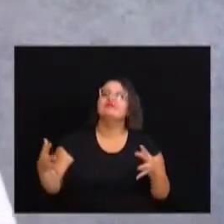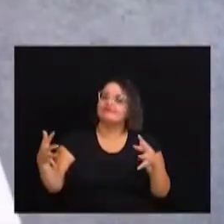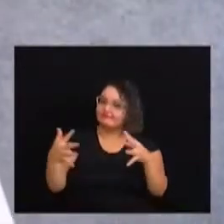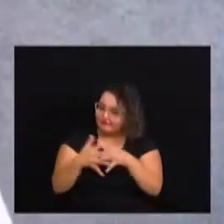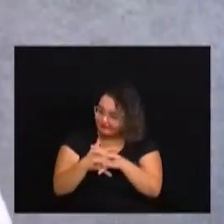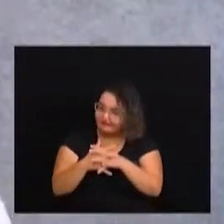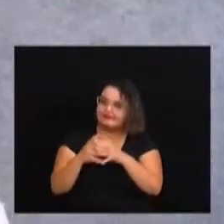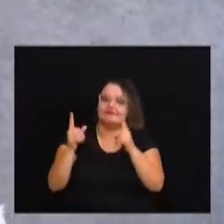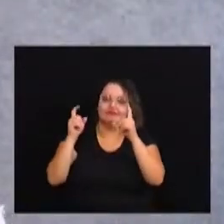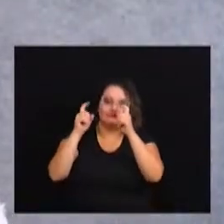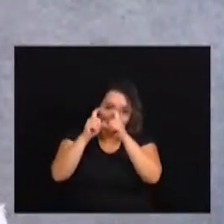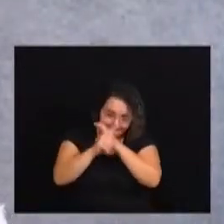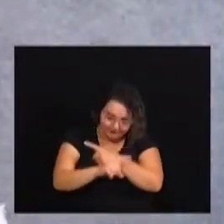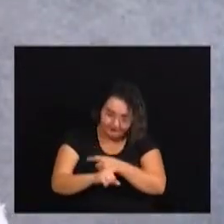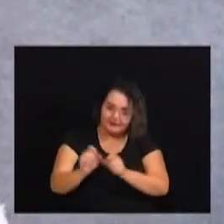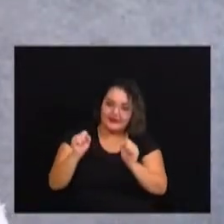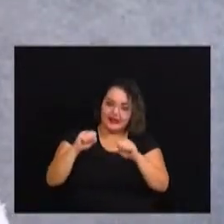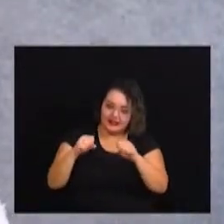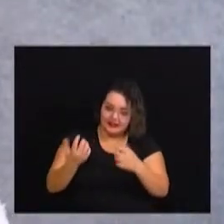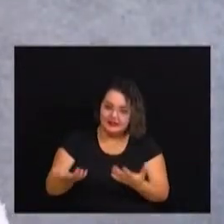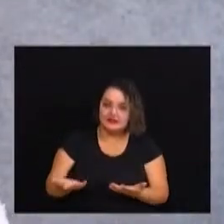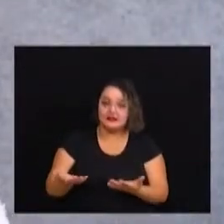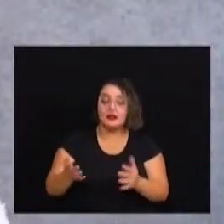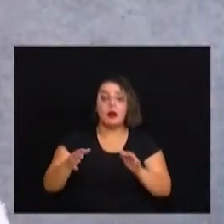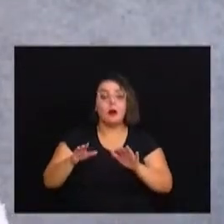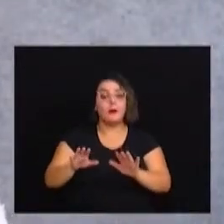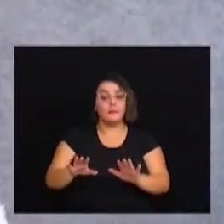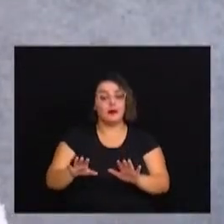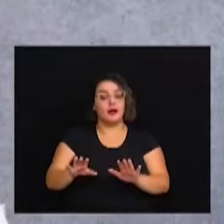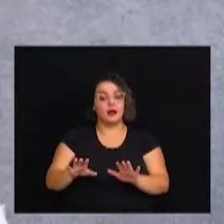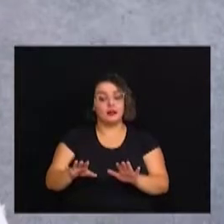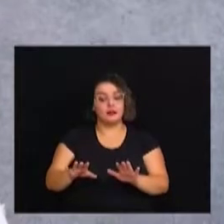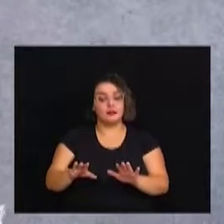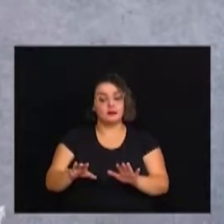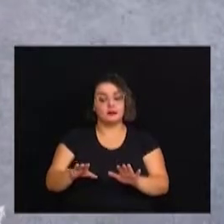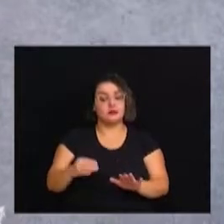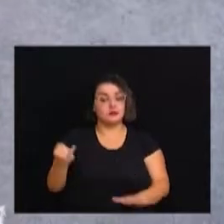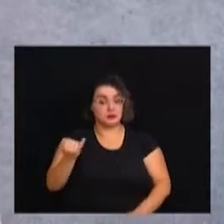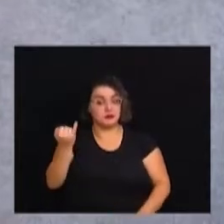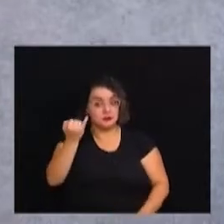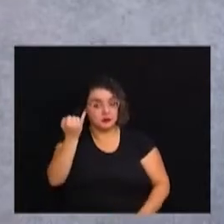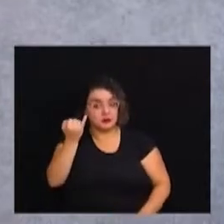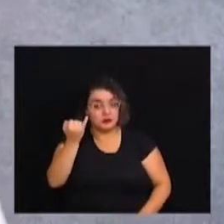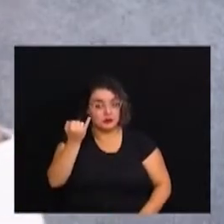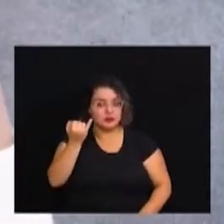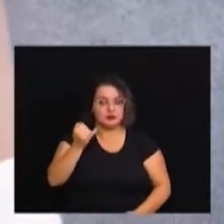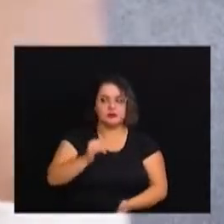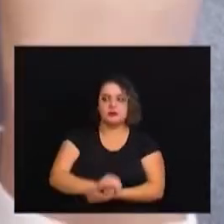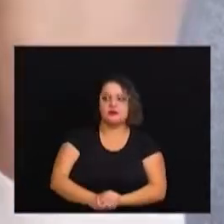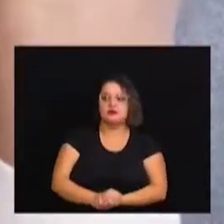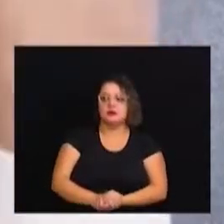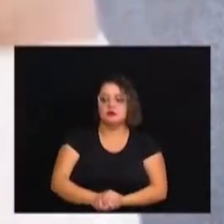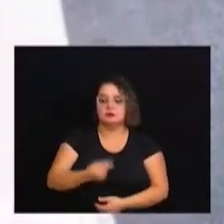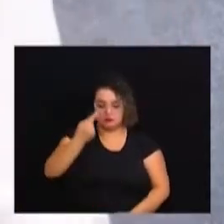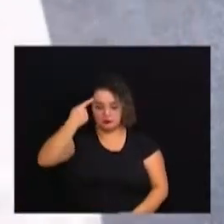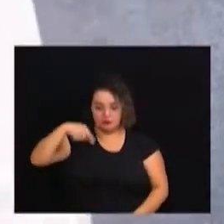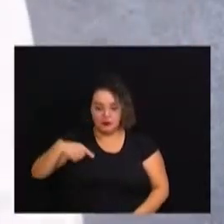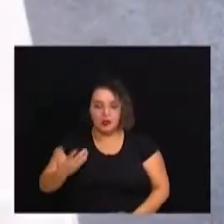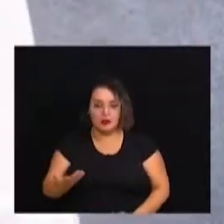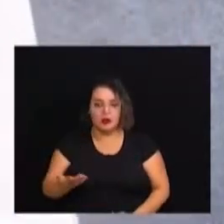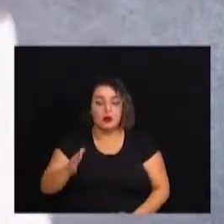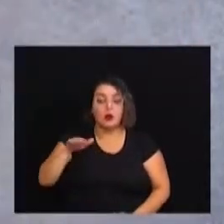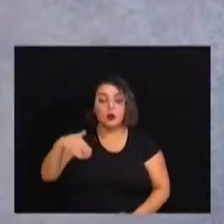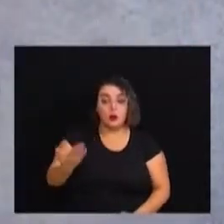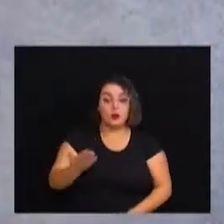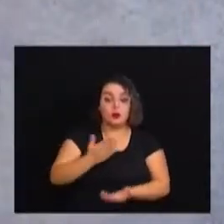conflito. Não vou mentir para vocês que dá muito conflito. Mas essa é a importância de descobrir o perfil.